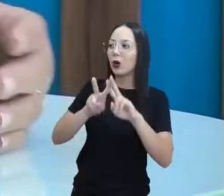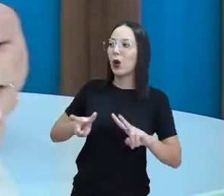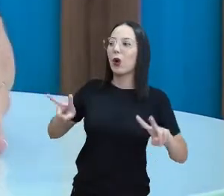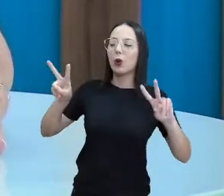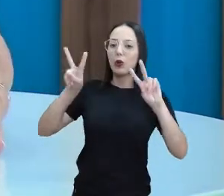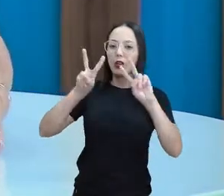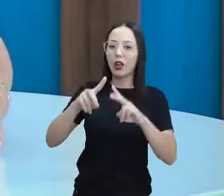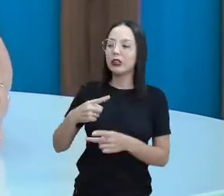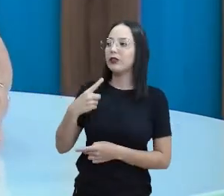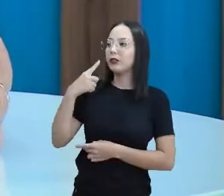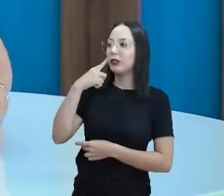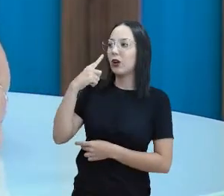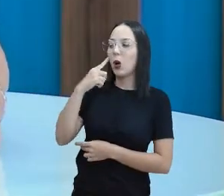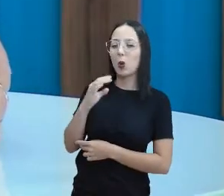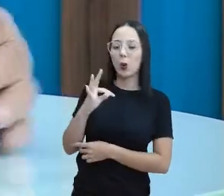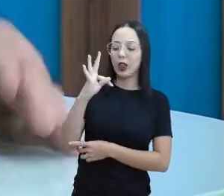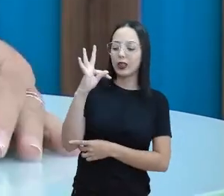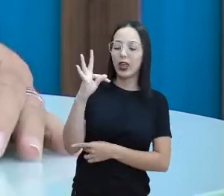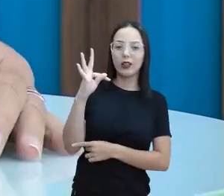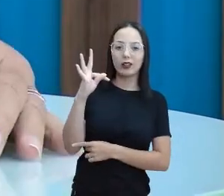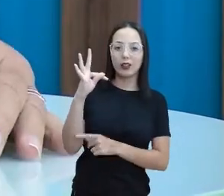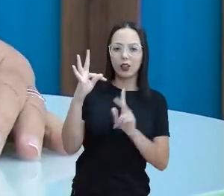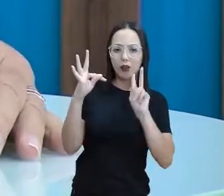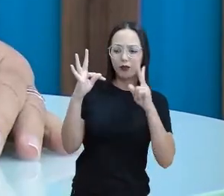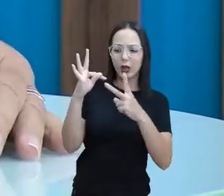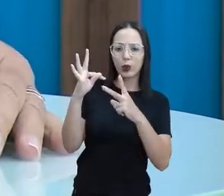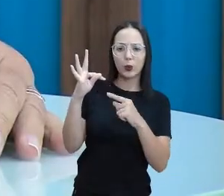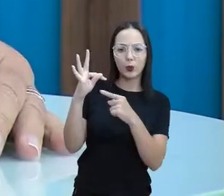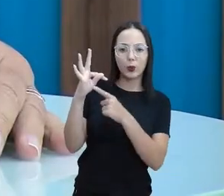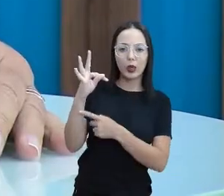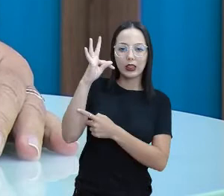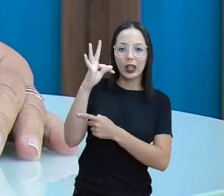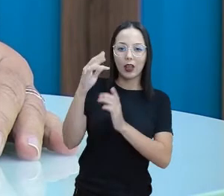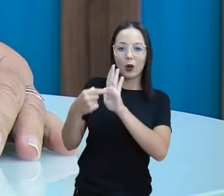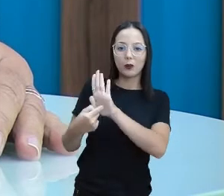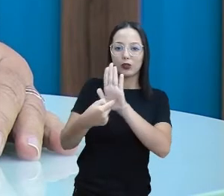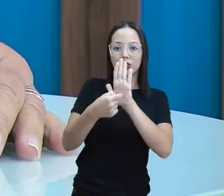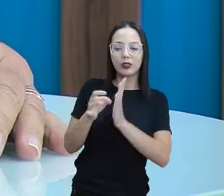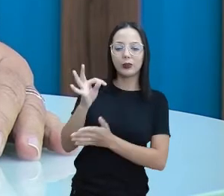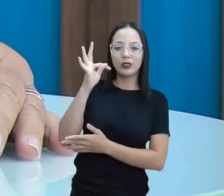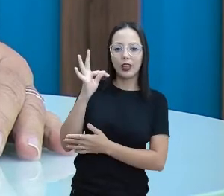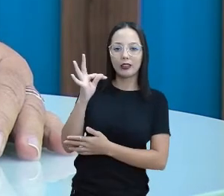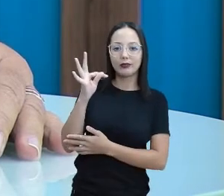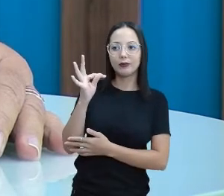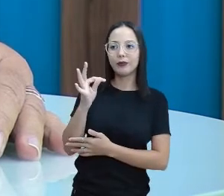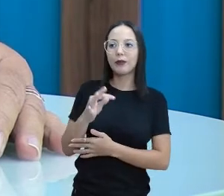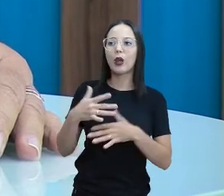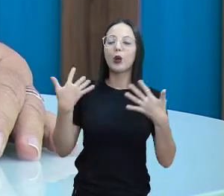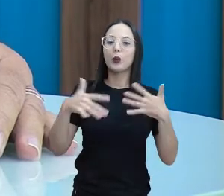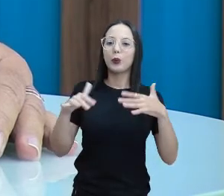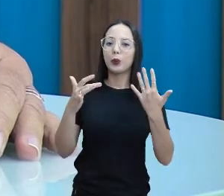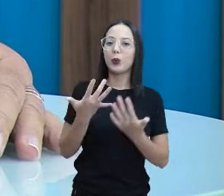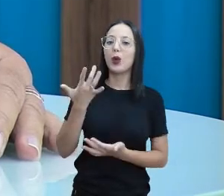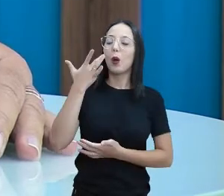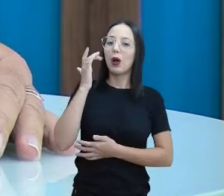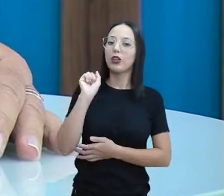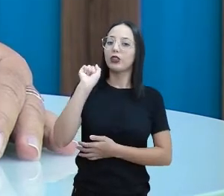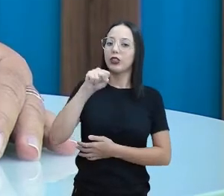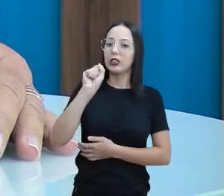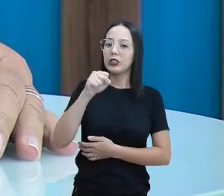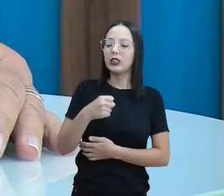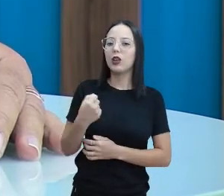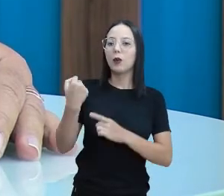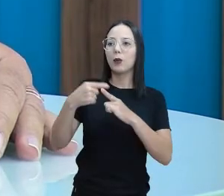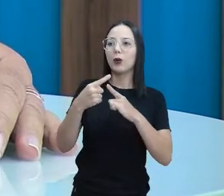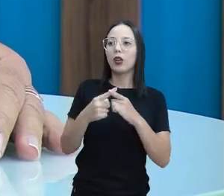ó, nesse tezinho. Vocês estão vendo aqui esse tezinho que eu estou mostrando? Então, fiquem atentos, porque não, aqui